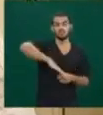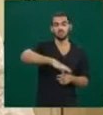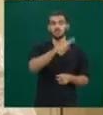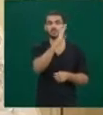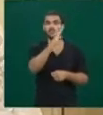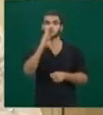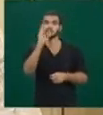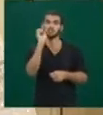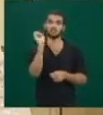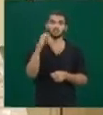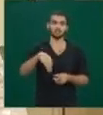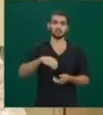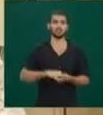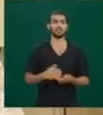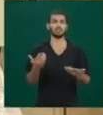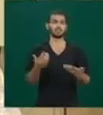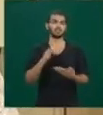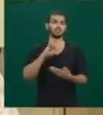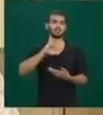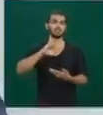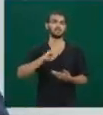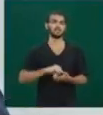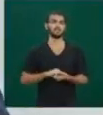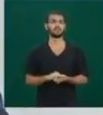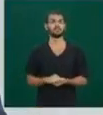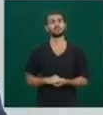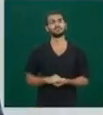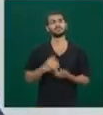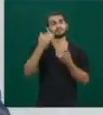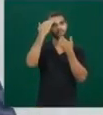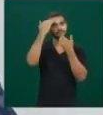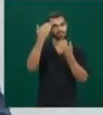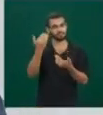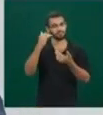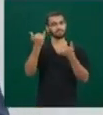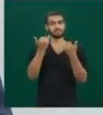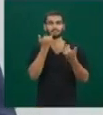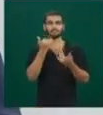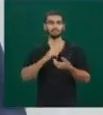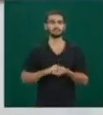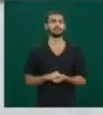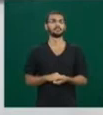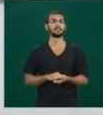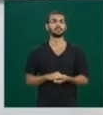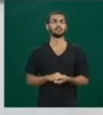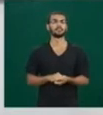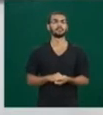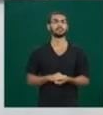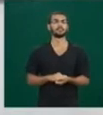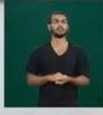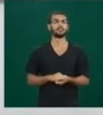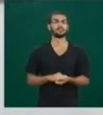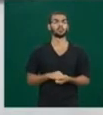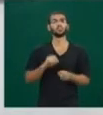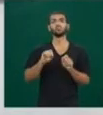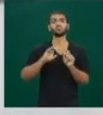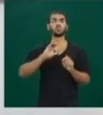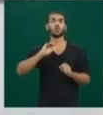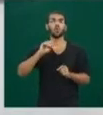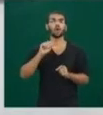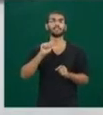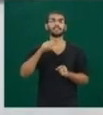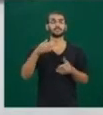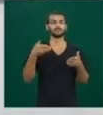Campus Santa Mônica. Flávio, voltamos ao estúdio. Obrigado então, Daniela, pelas informações. O coaching aplicado aos